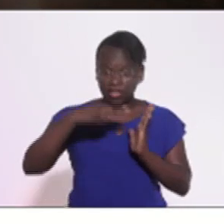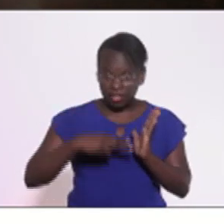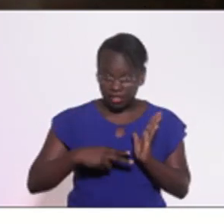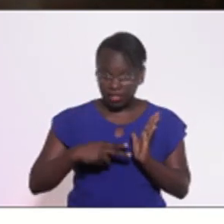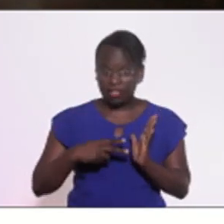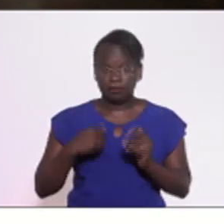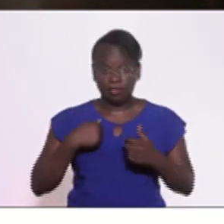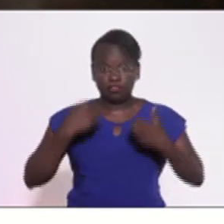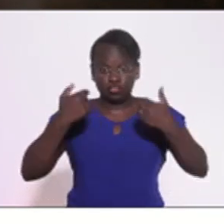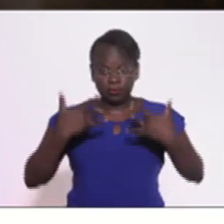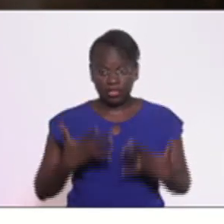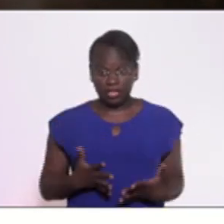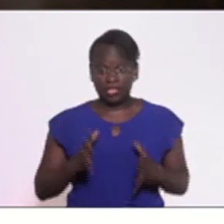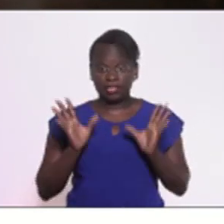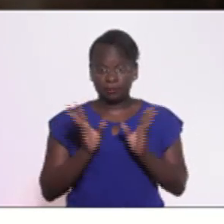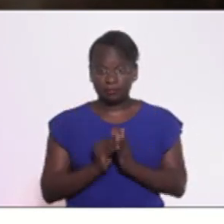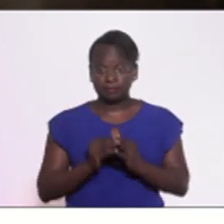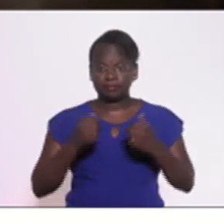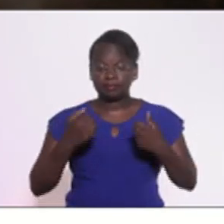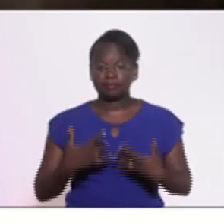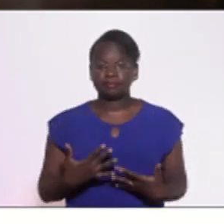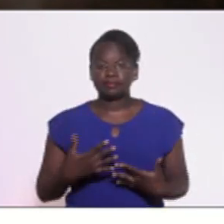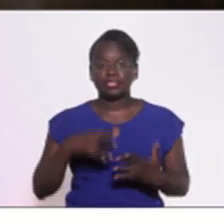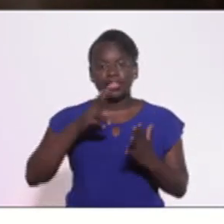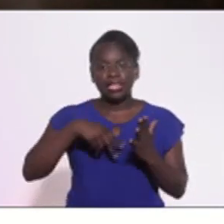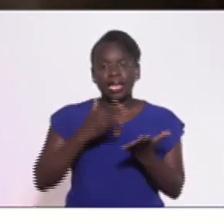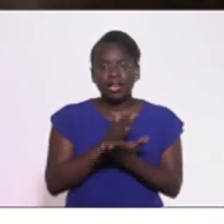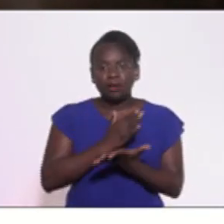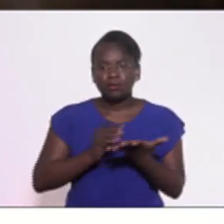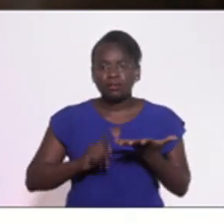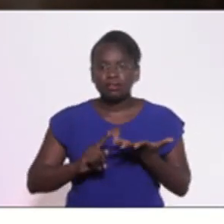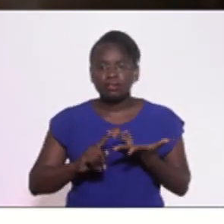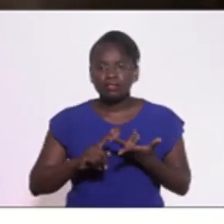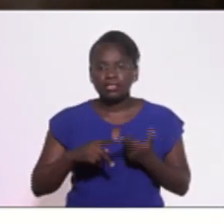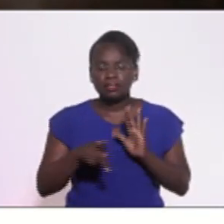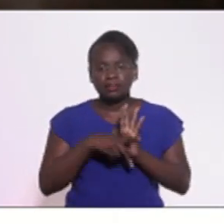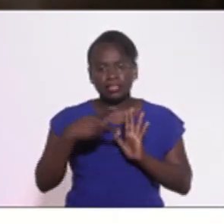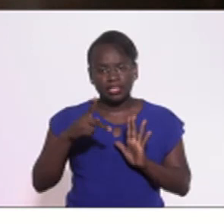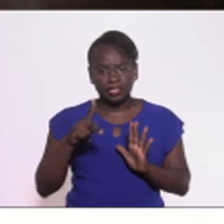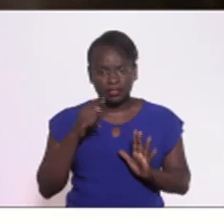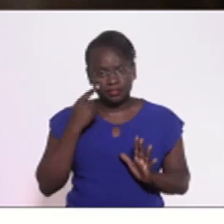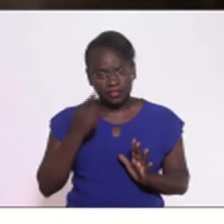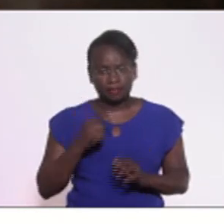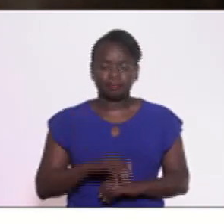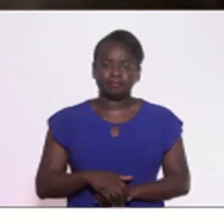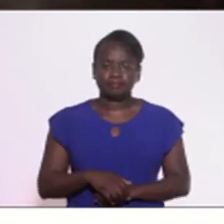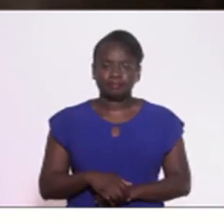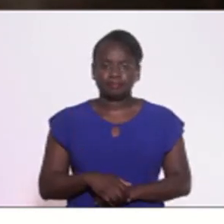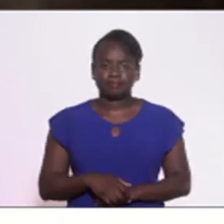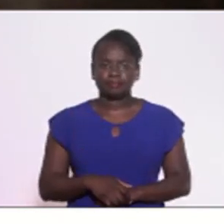eu vou terminar lendo algumas características que eu encontrei do Rony.